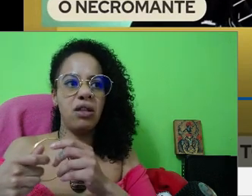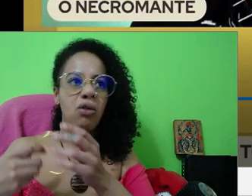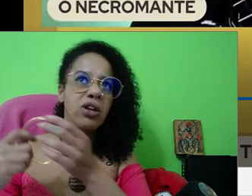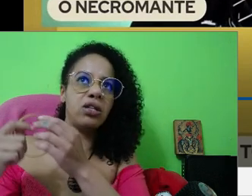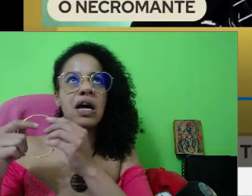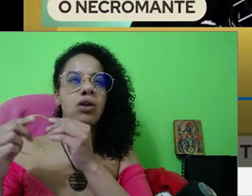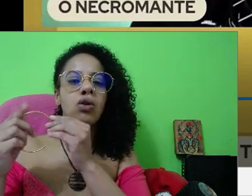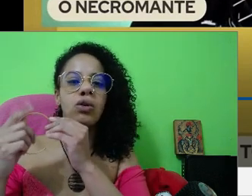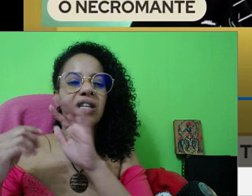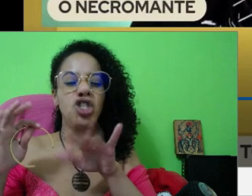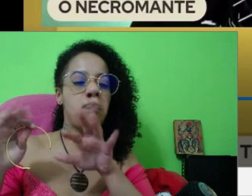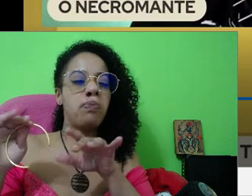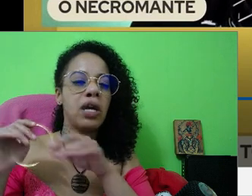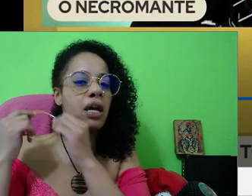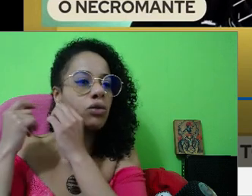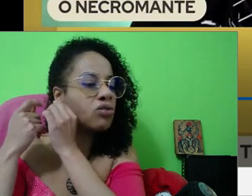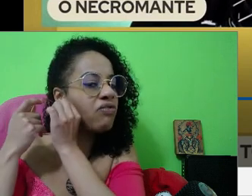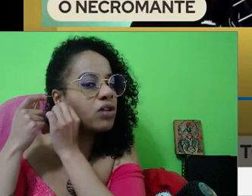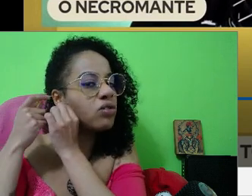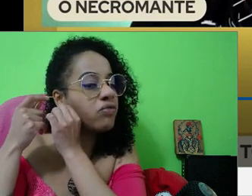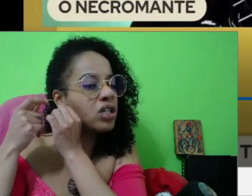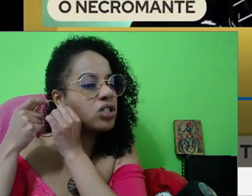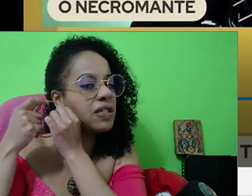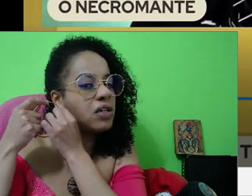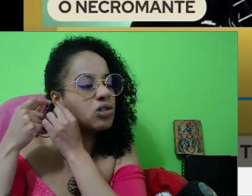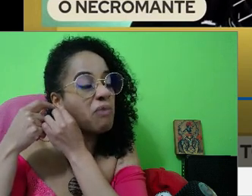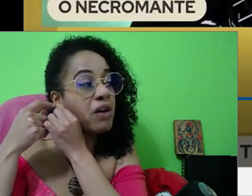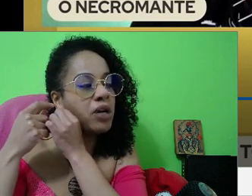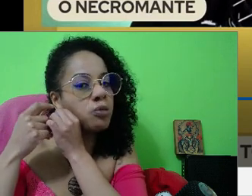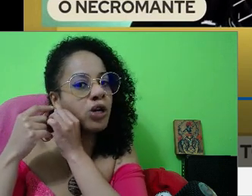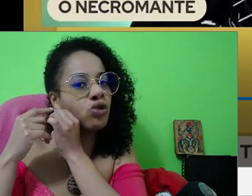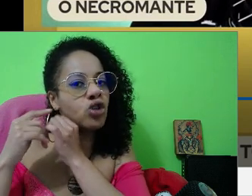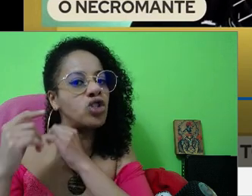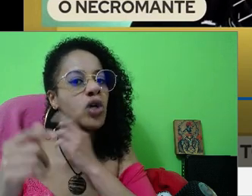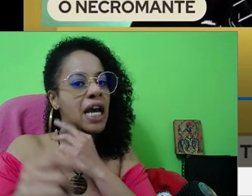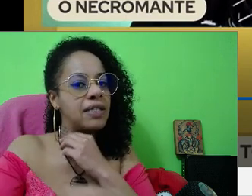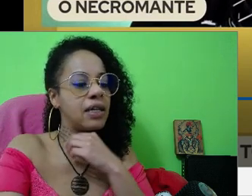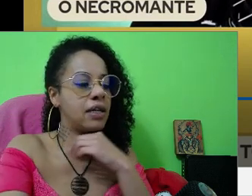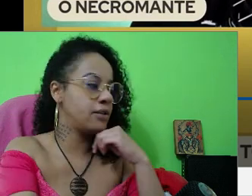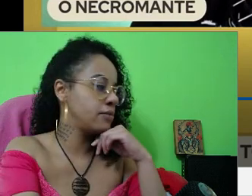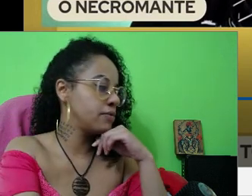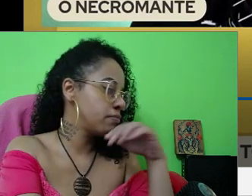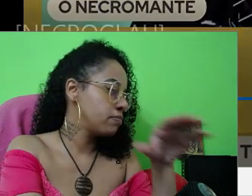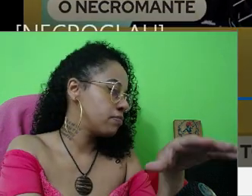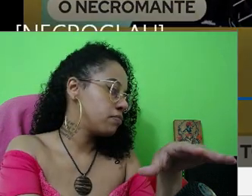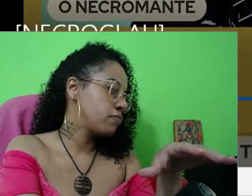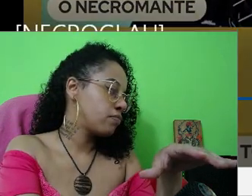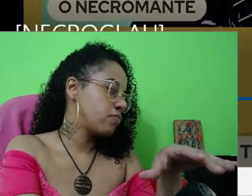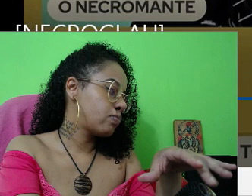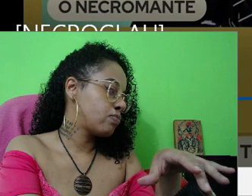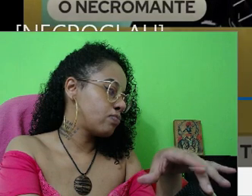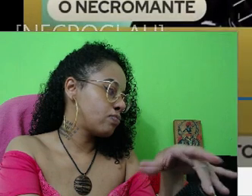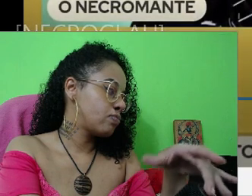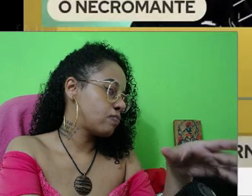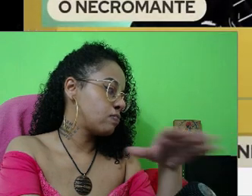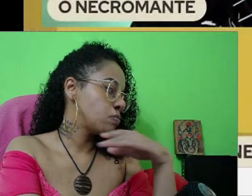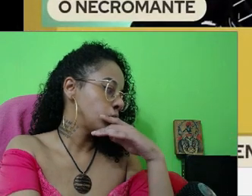assim tá com medo ou então arregona tipo né Não tô falando que você disse isso obviamente porque eu não sou desonesta né